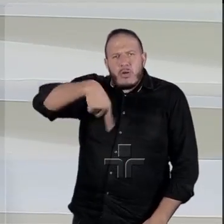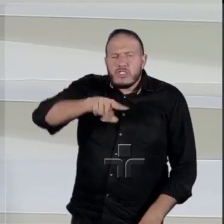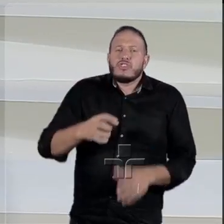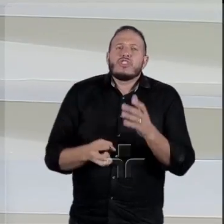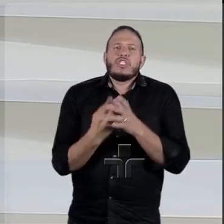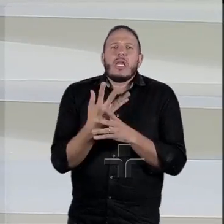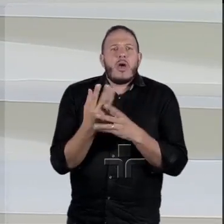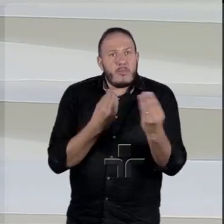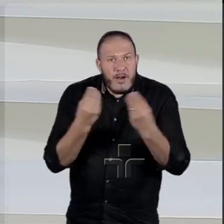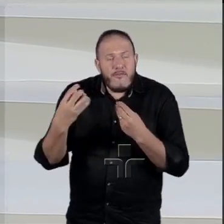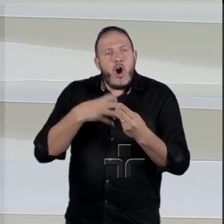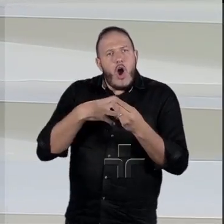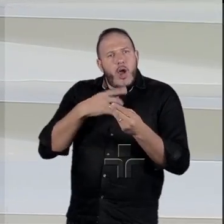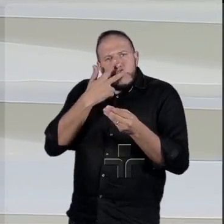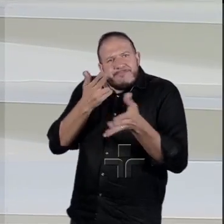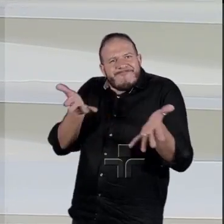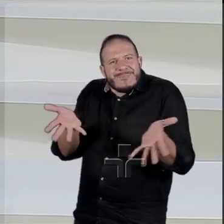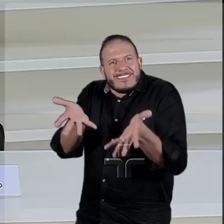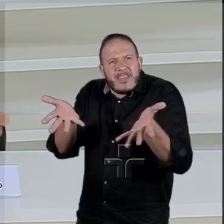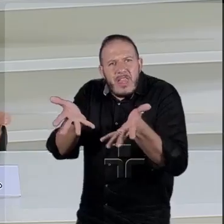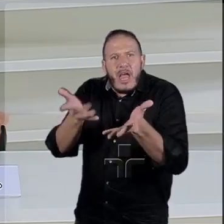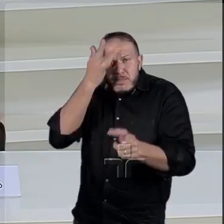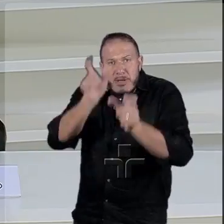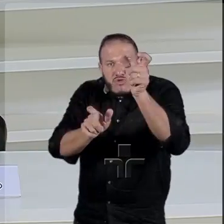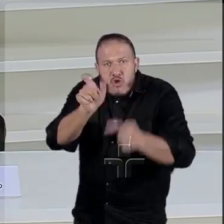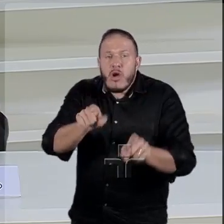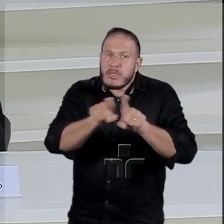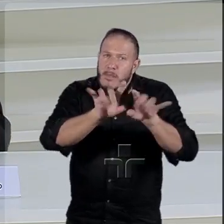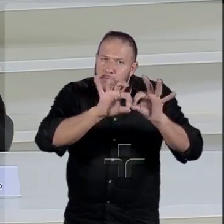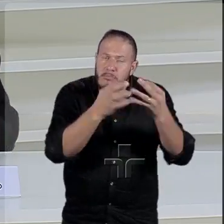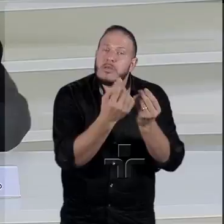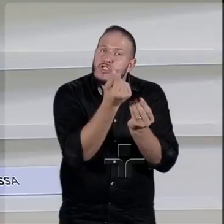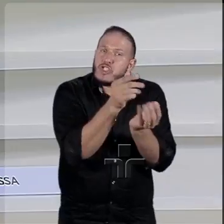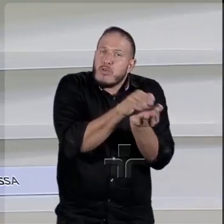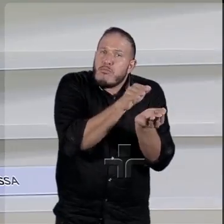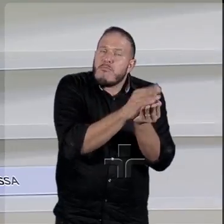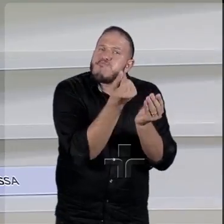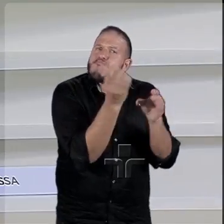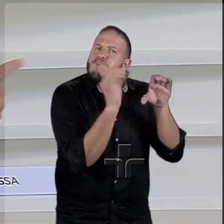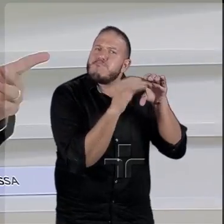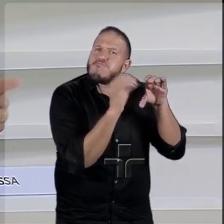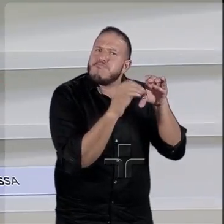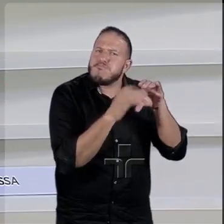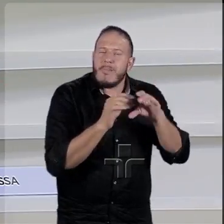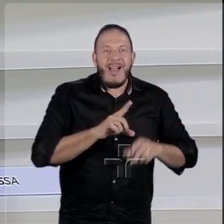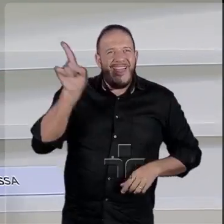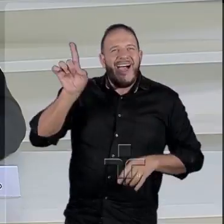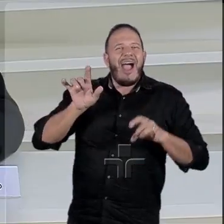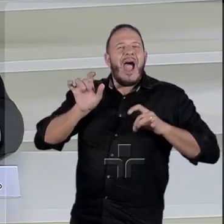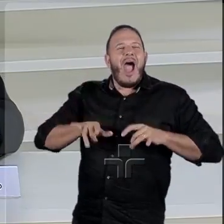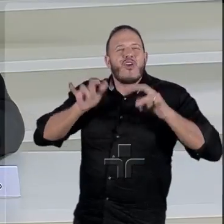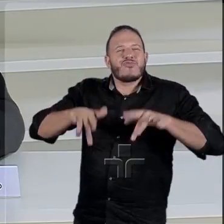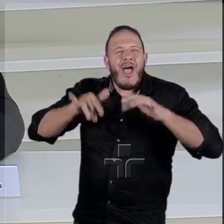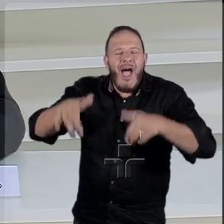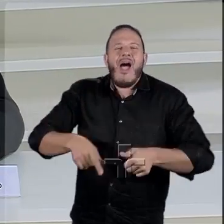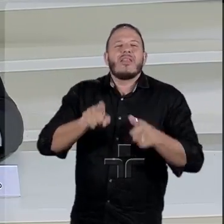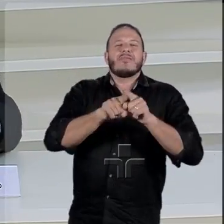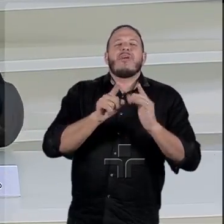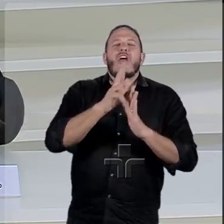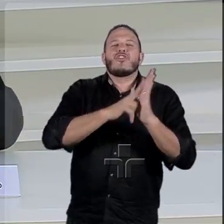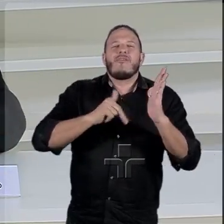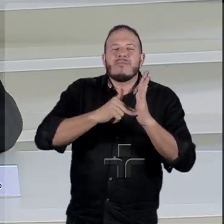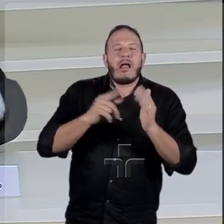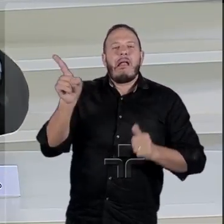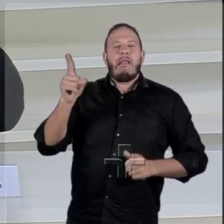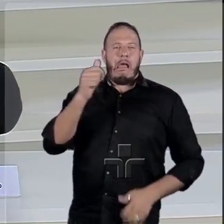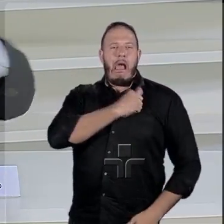sistema que incentive as pessoas e as famílias a fazerem a sua poupança. Isso é capitalização. Fez isso, né? Austrália, Nova Zelândia, o Canadá